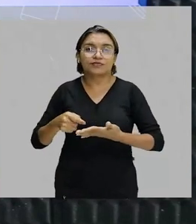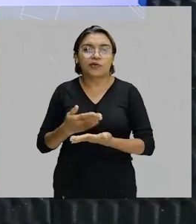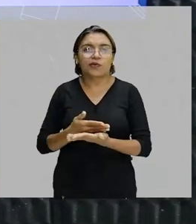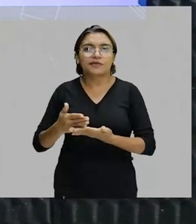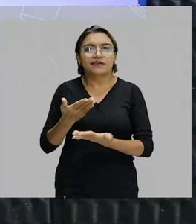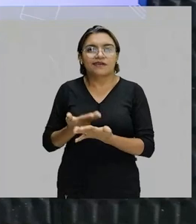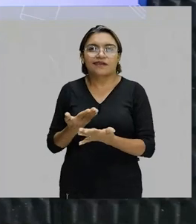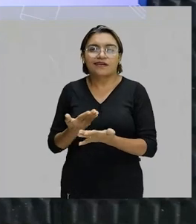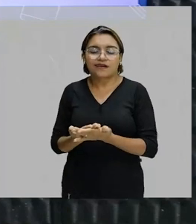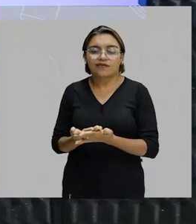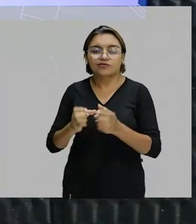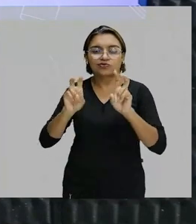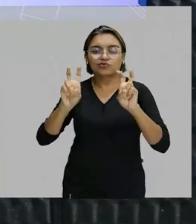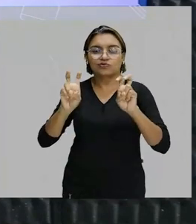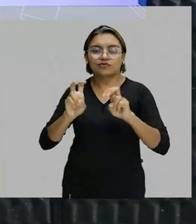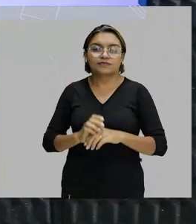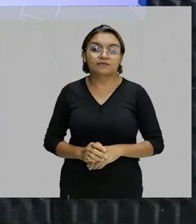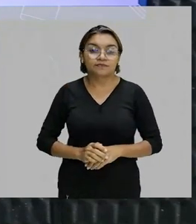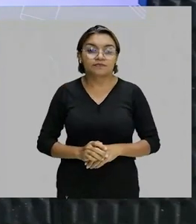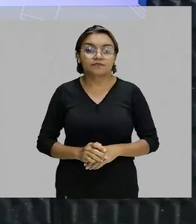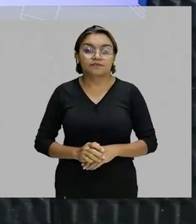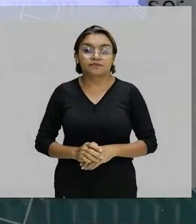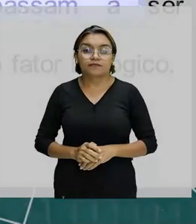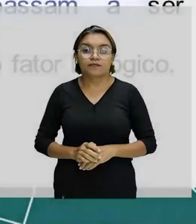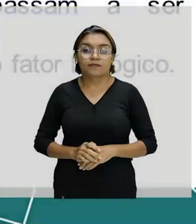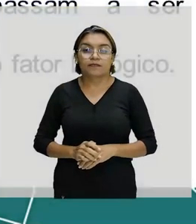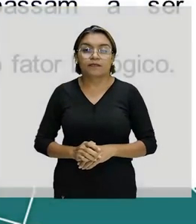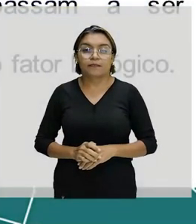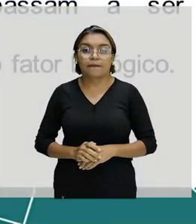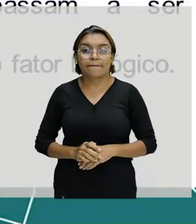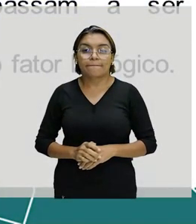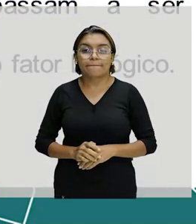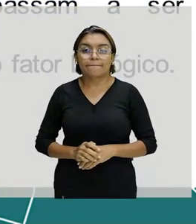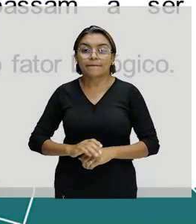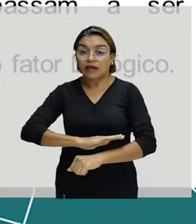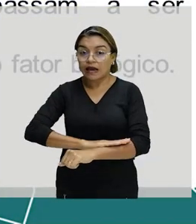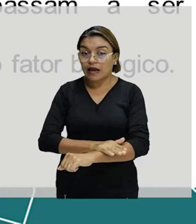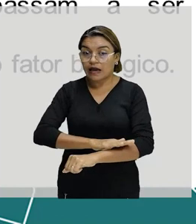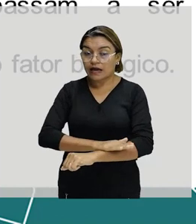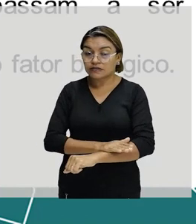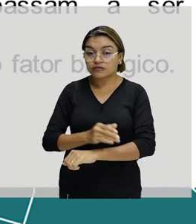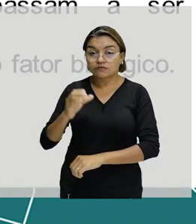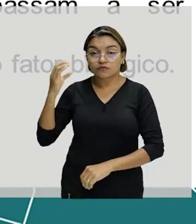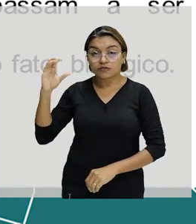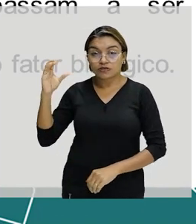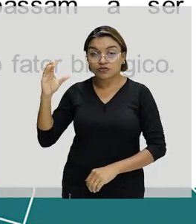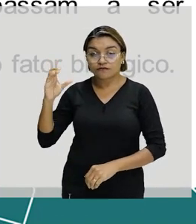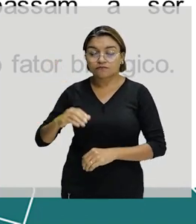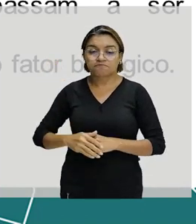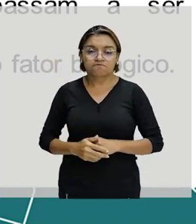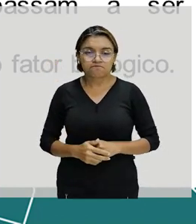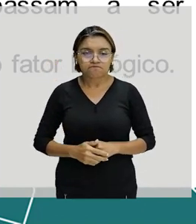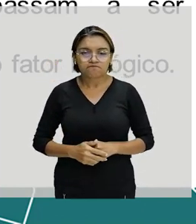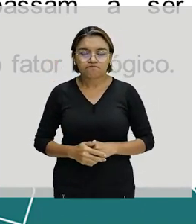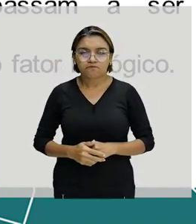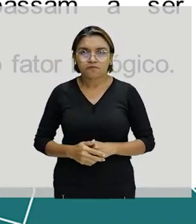e a gente começa falando sobre o racismo científico as teorias raciais e eugênicas e